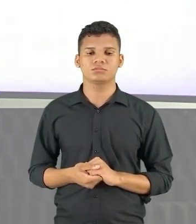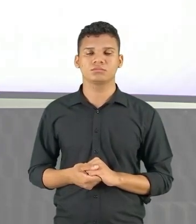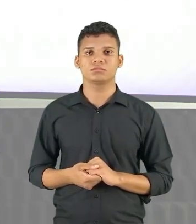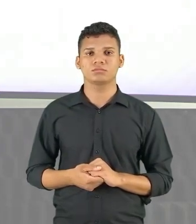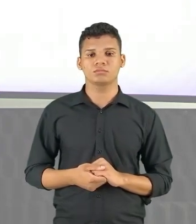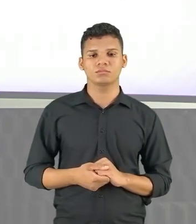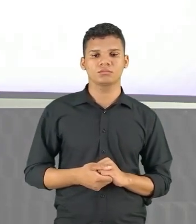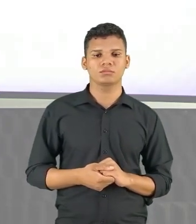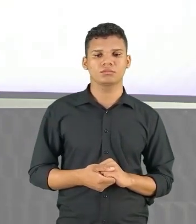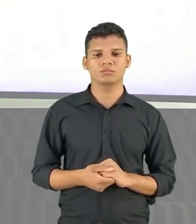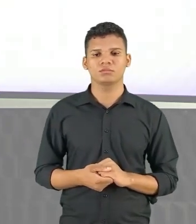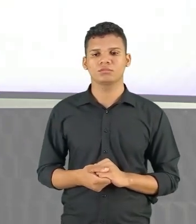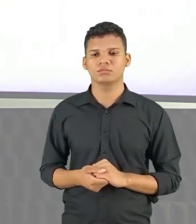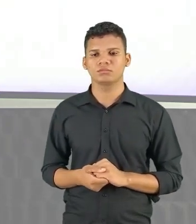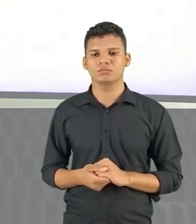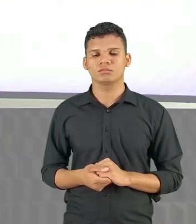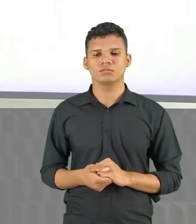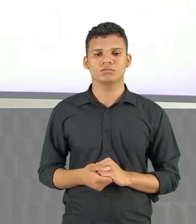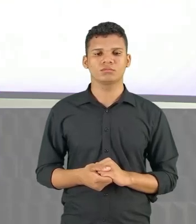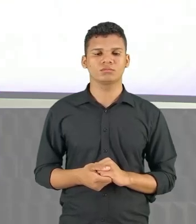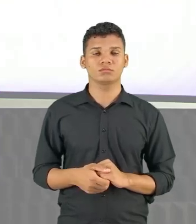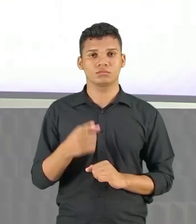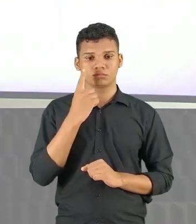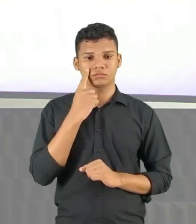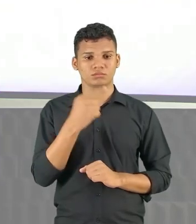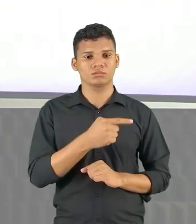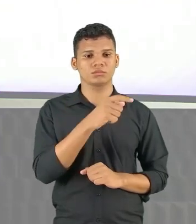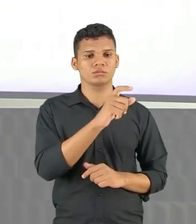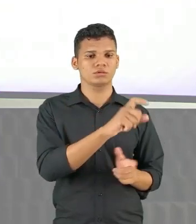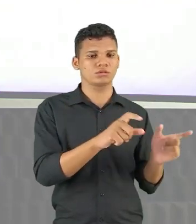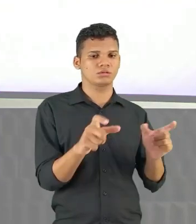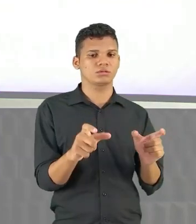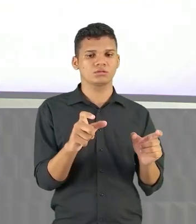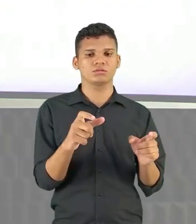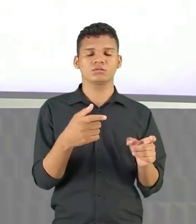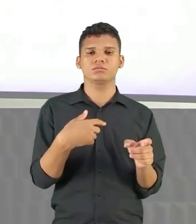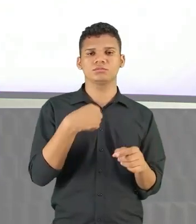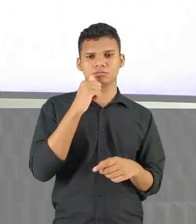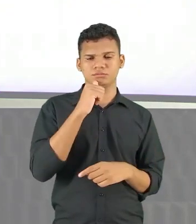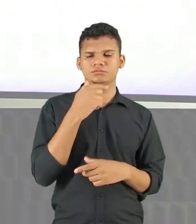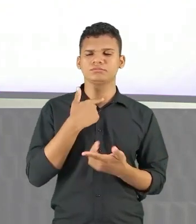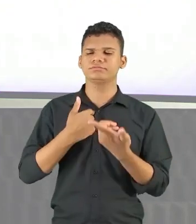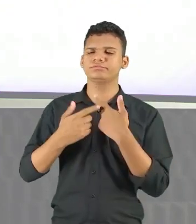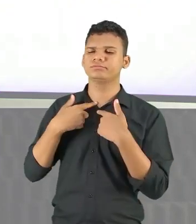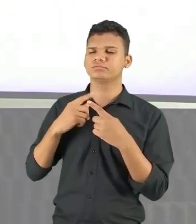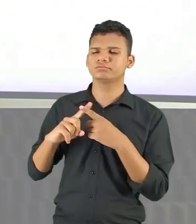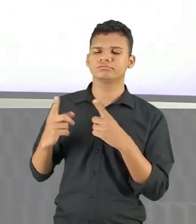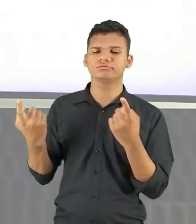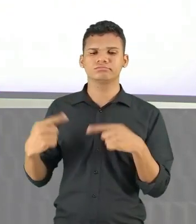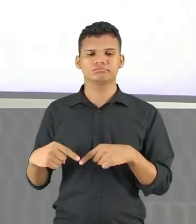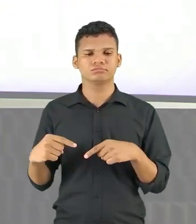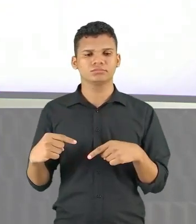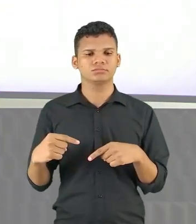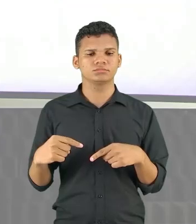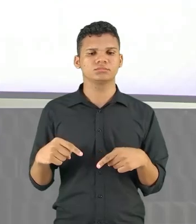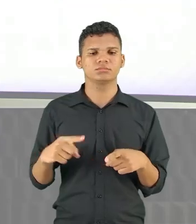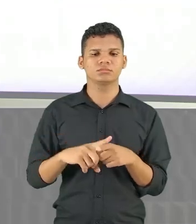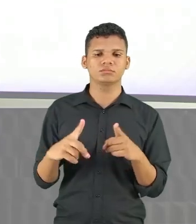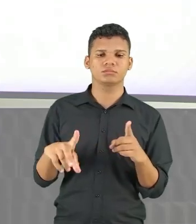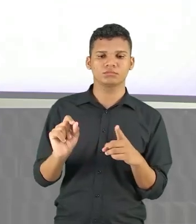moças tinham o veso de afirmar o contrário do que desejavam. Notei a singularidade quando